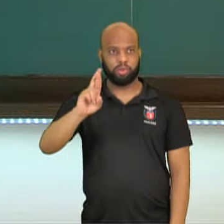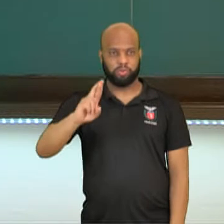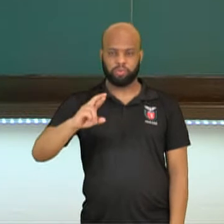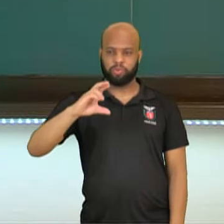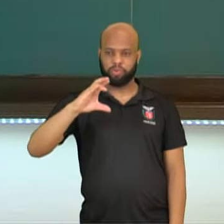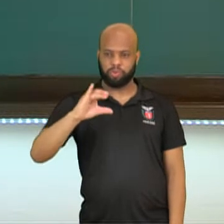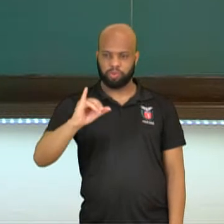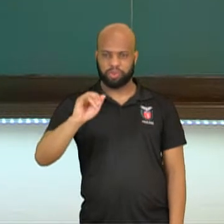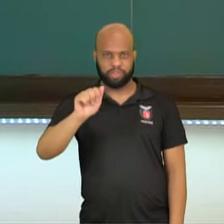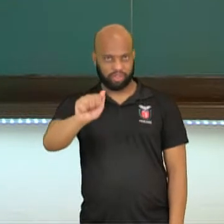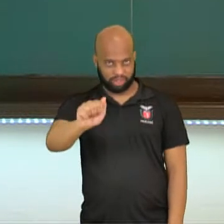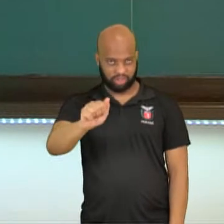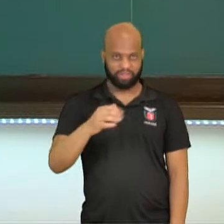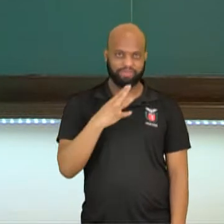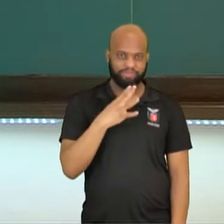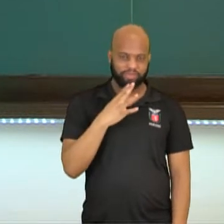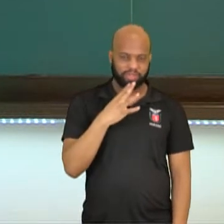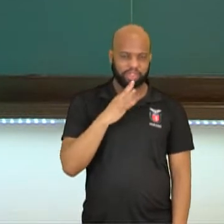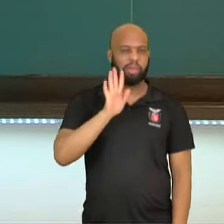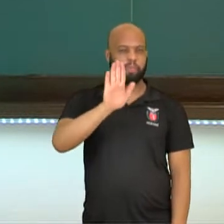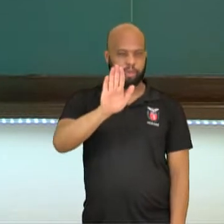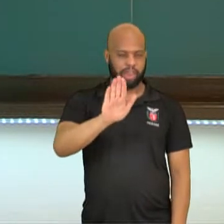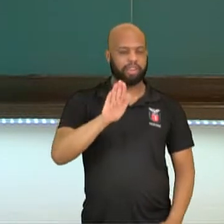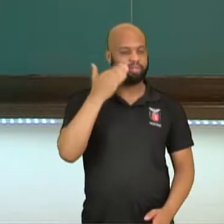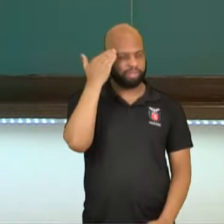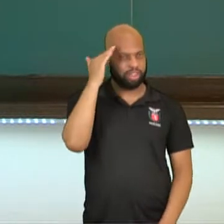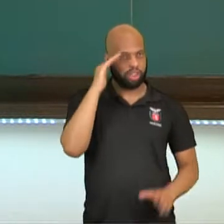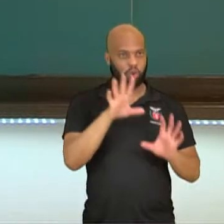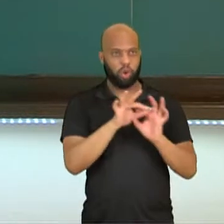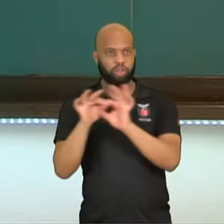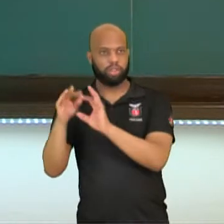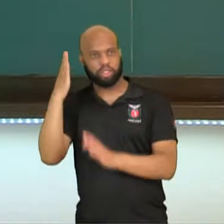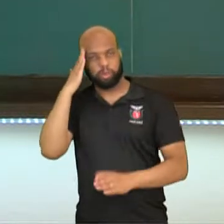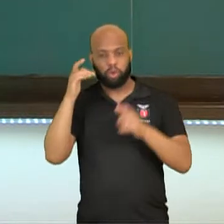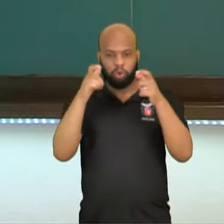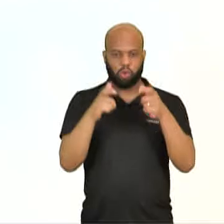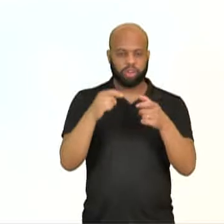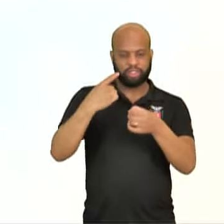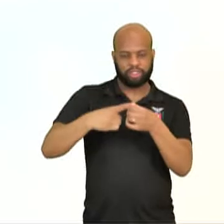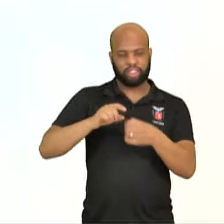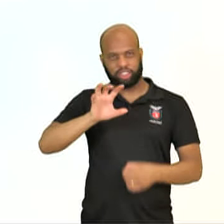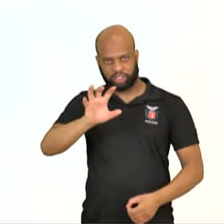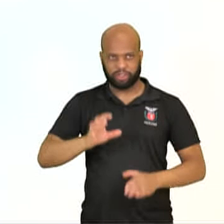professor? Vamos ver pelo contexto aqui. O que vocês acham?